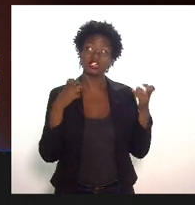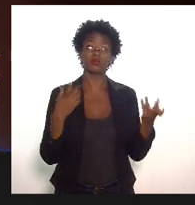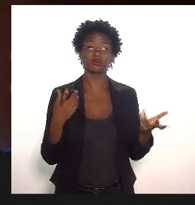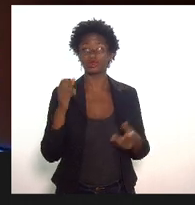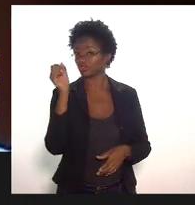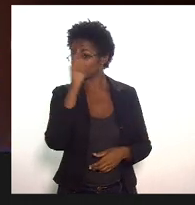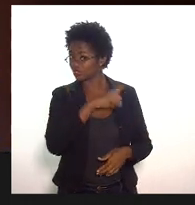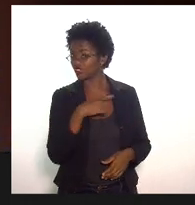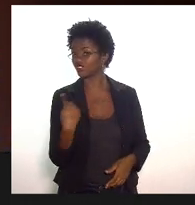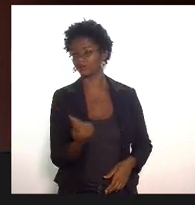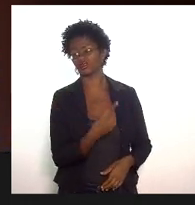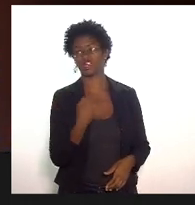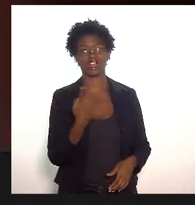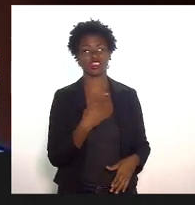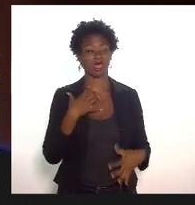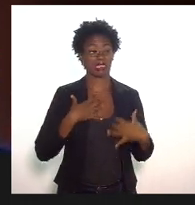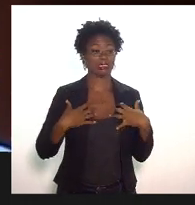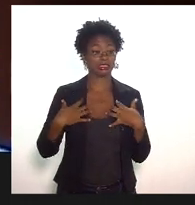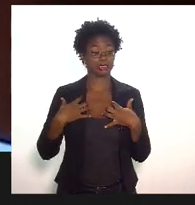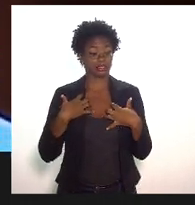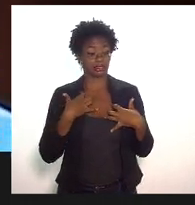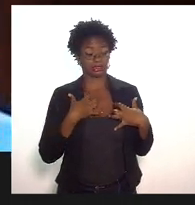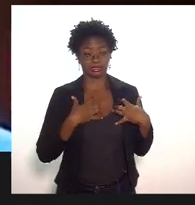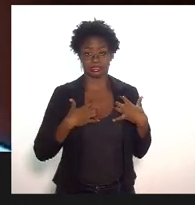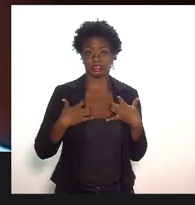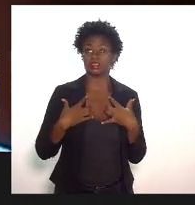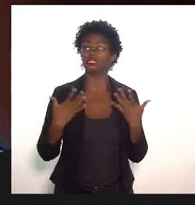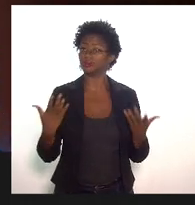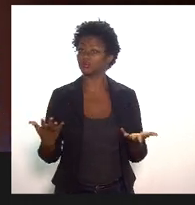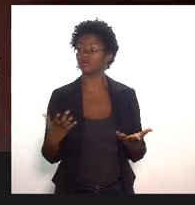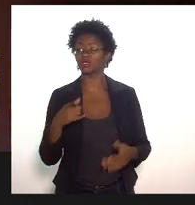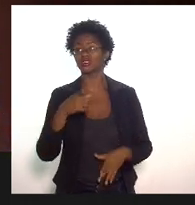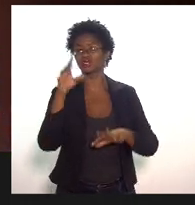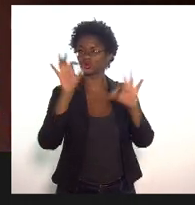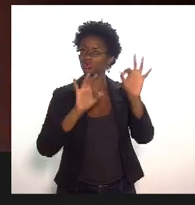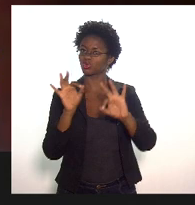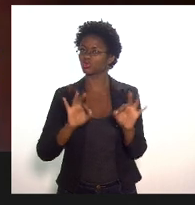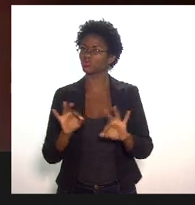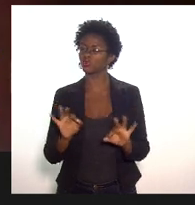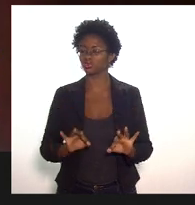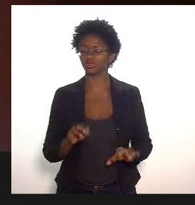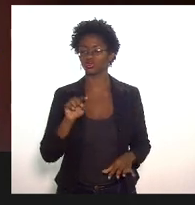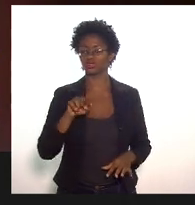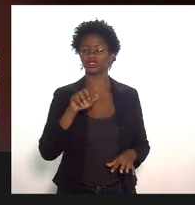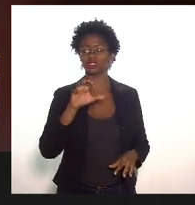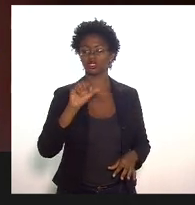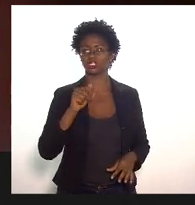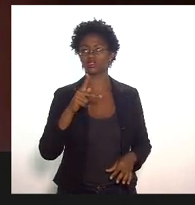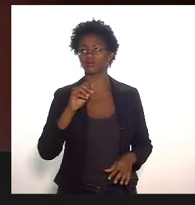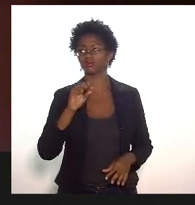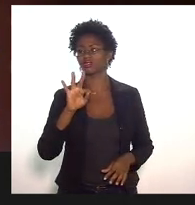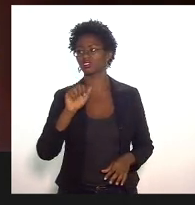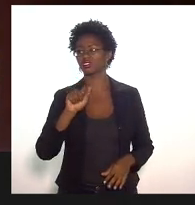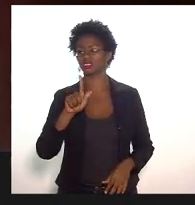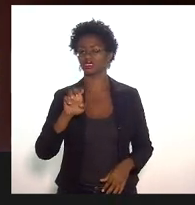drama, o tamanho do nosso desespero. E, portanto, esse projeto da cabotagem